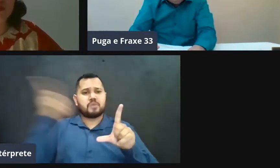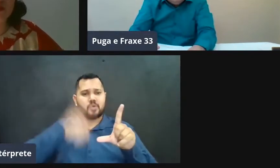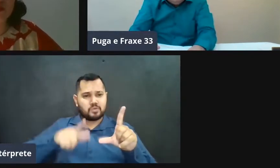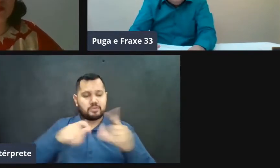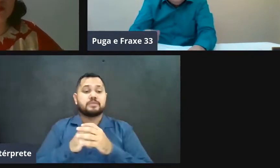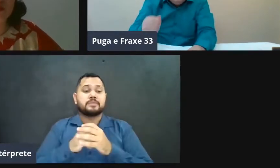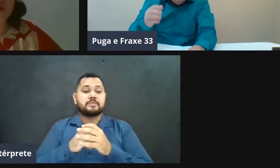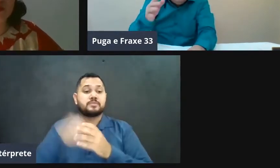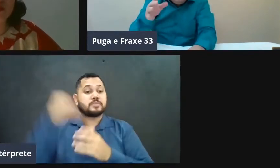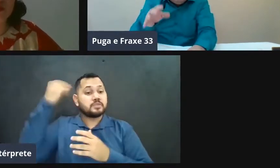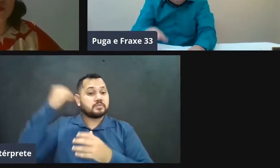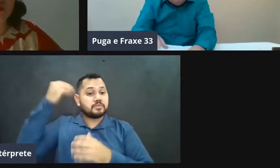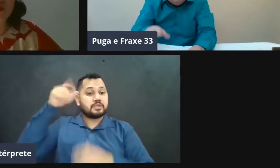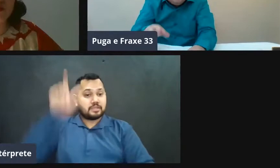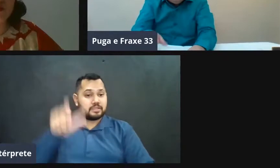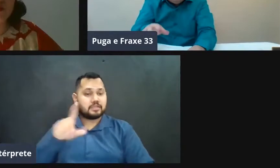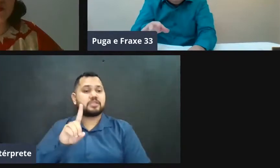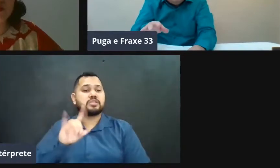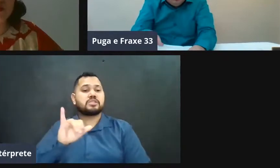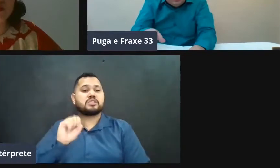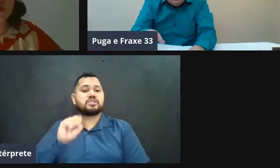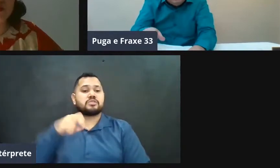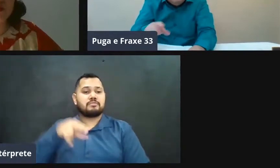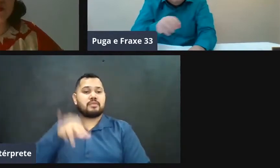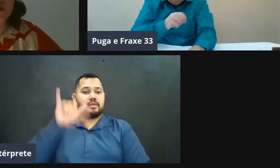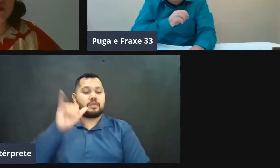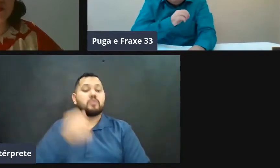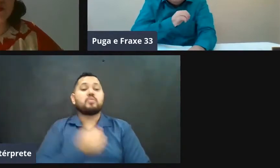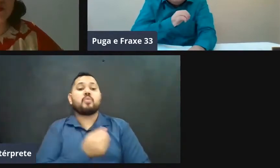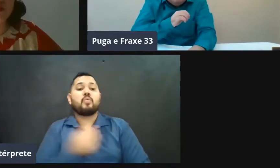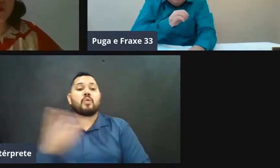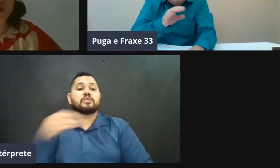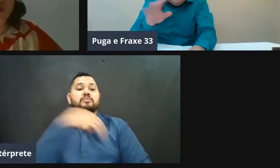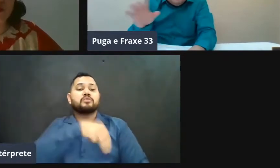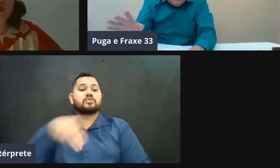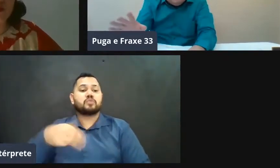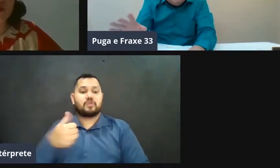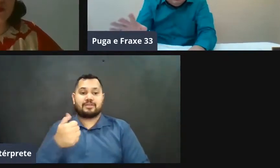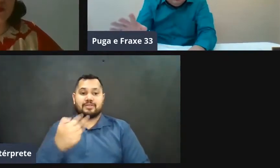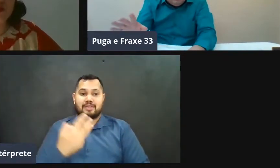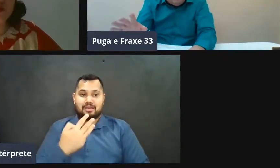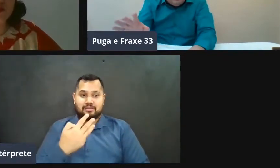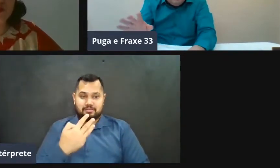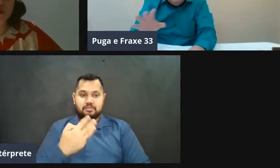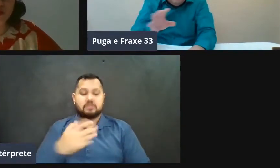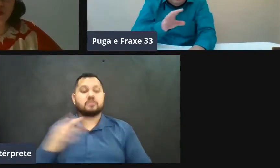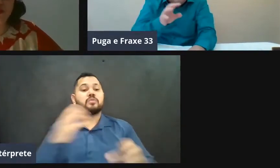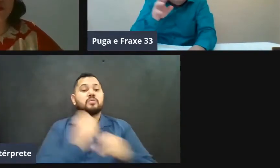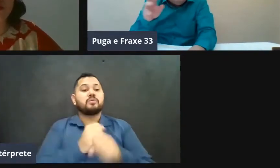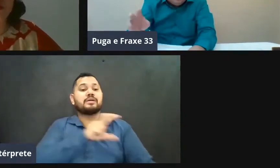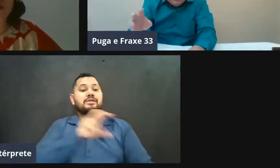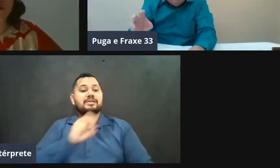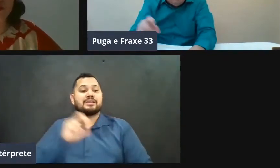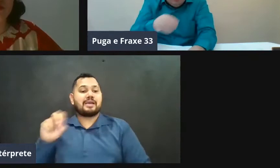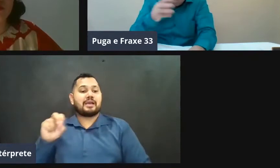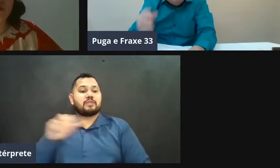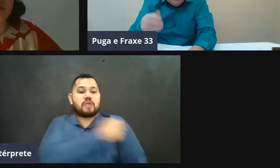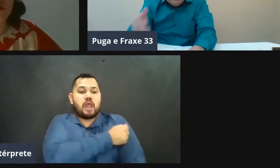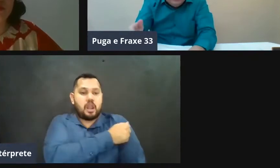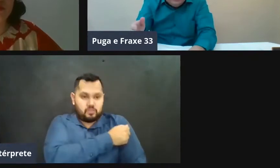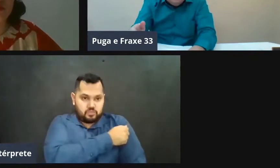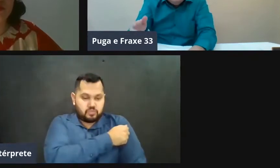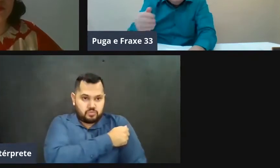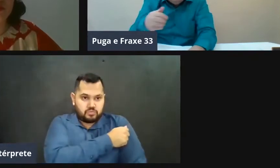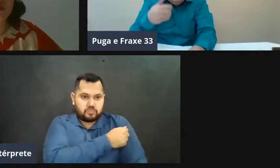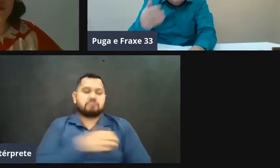do professor Disney, ele colocou 13 monitores, ofertou a disciplina para 500 alunos e, ao longo